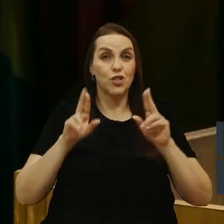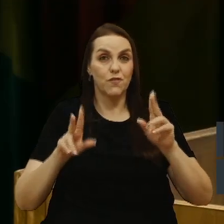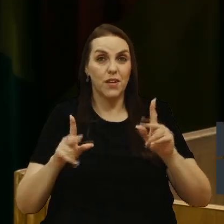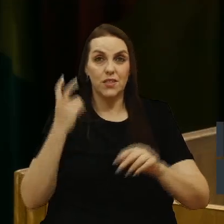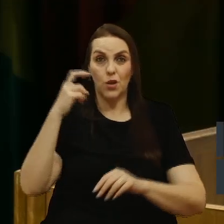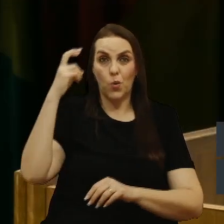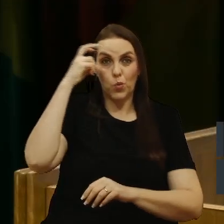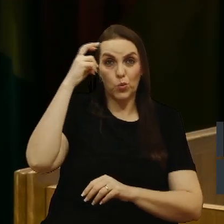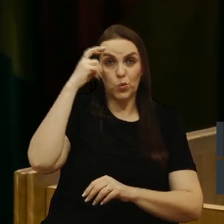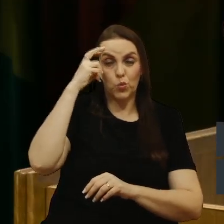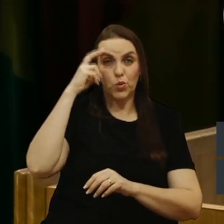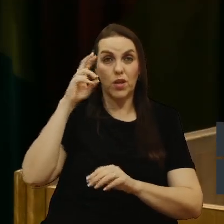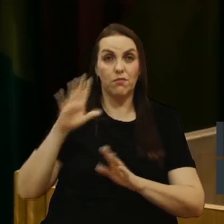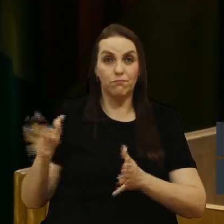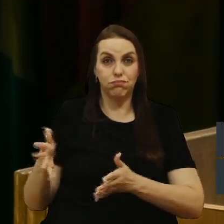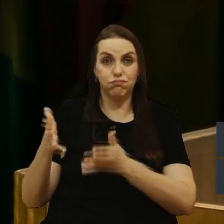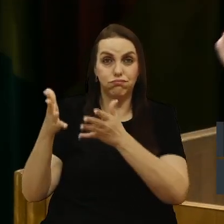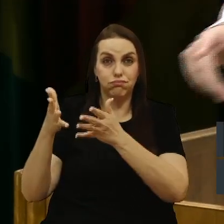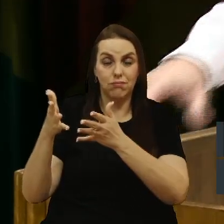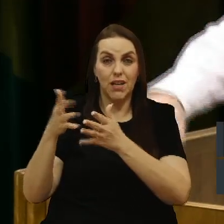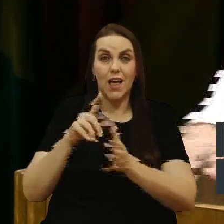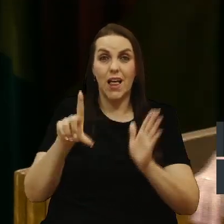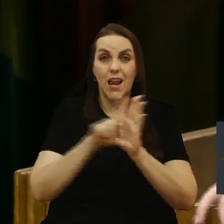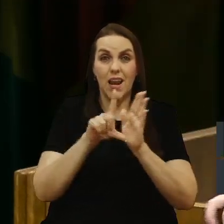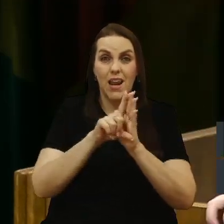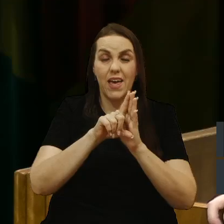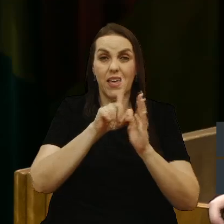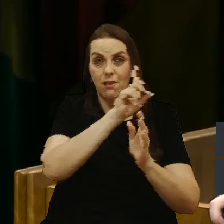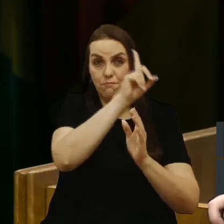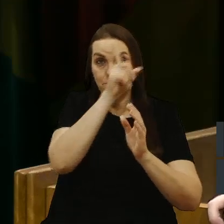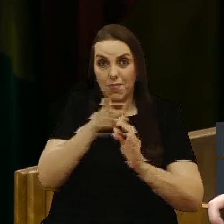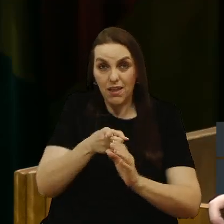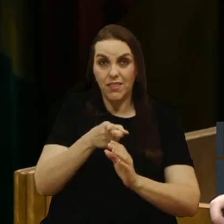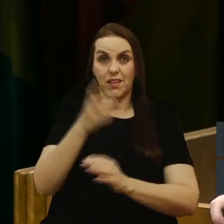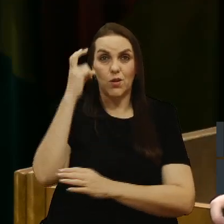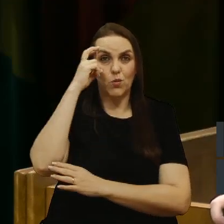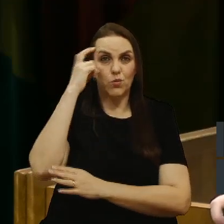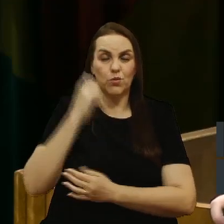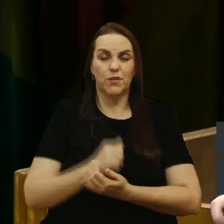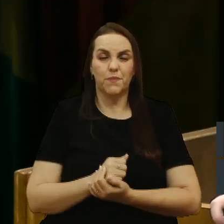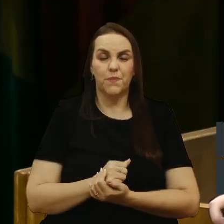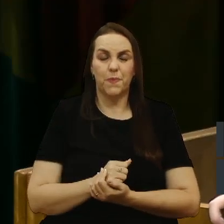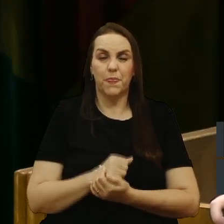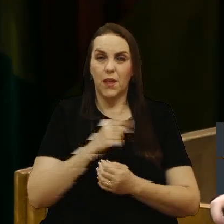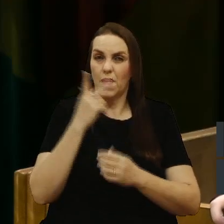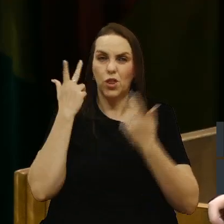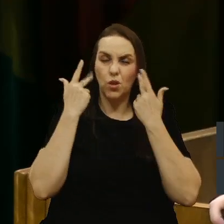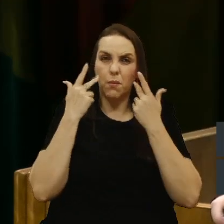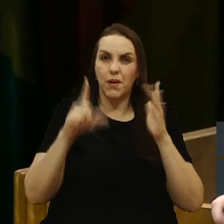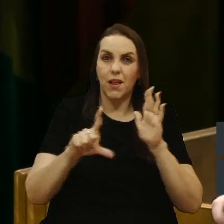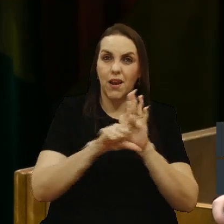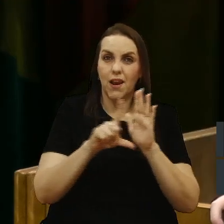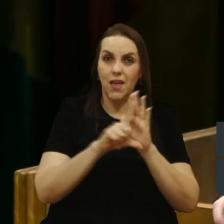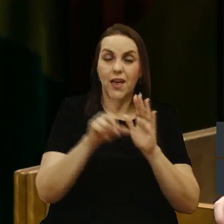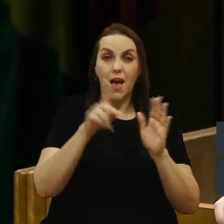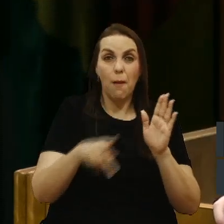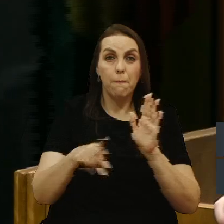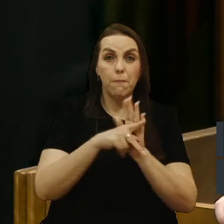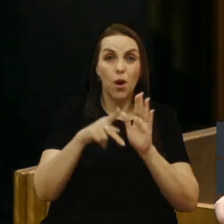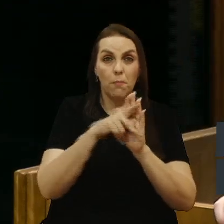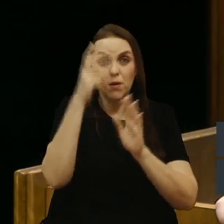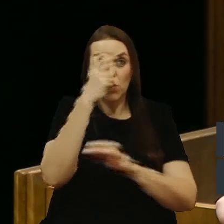é positivada e a lei que impõe uma cultura. Normalmente a lei, vereadora Rose Frigieri, vem de uma cultura da